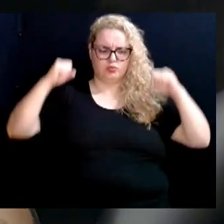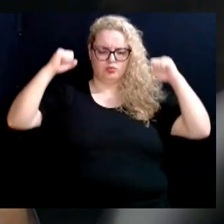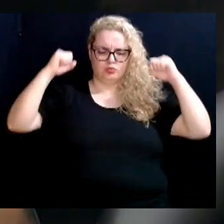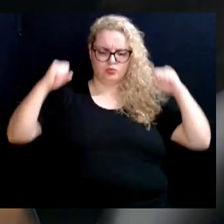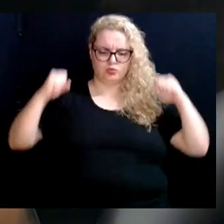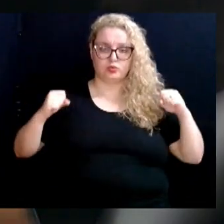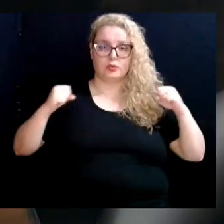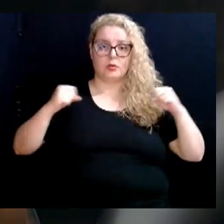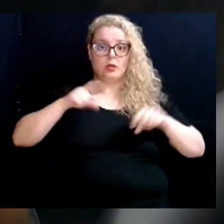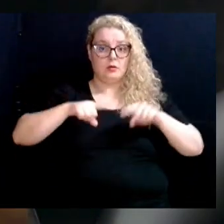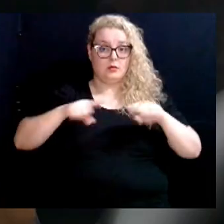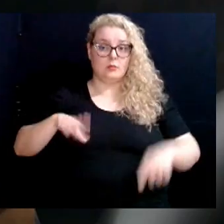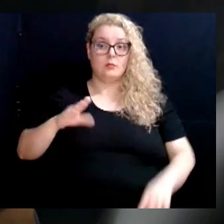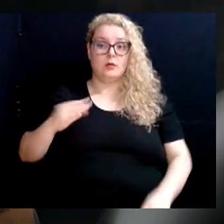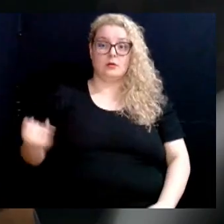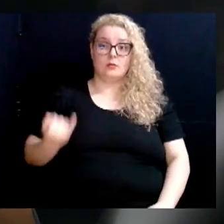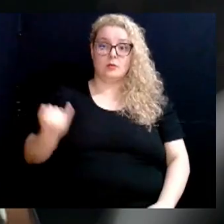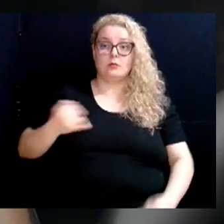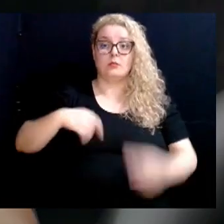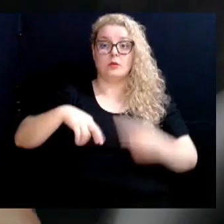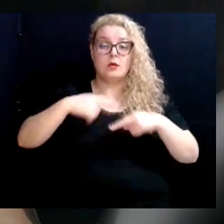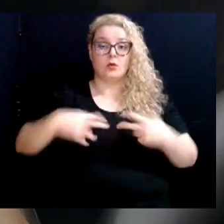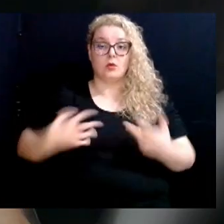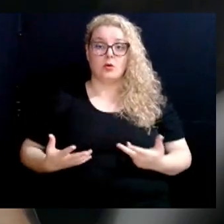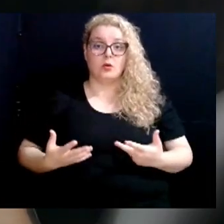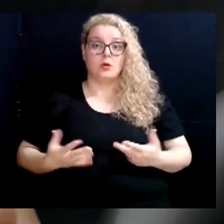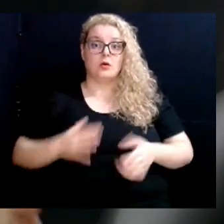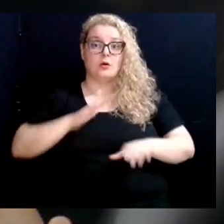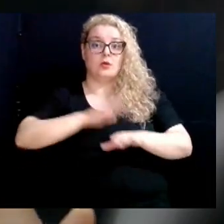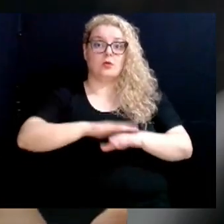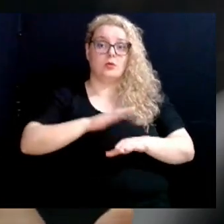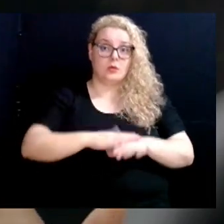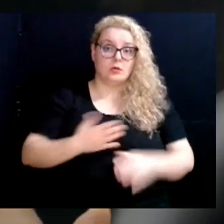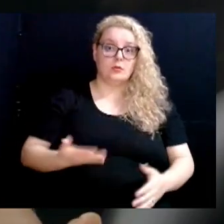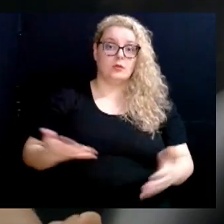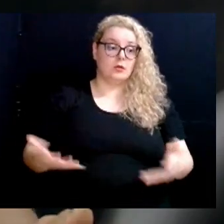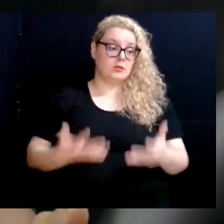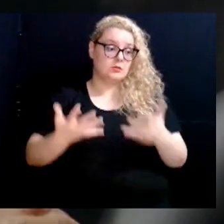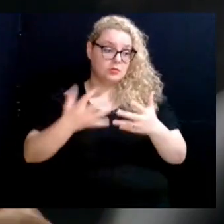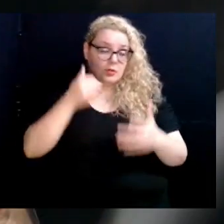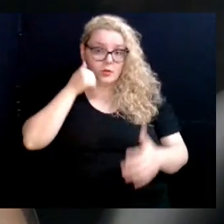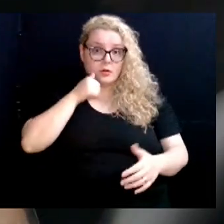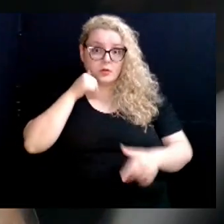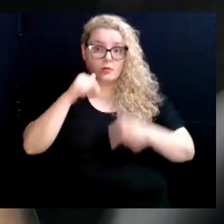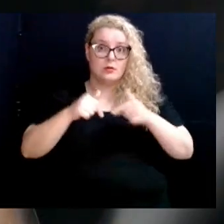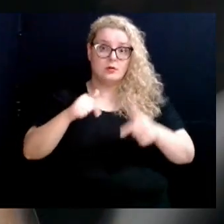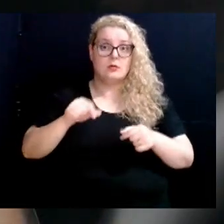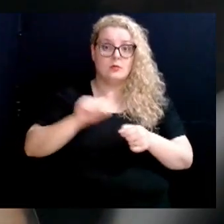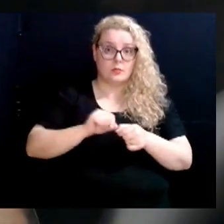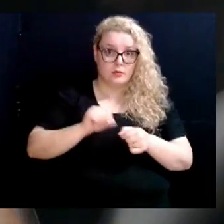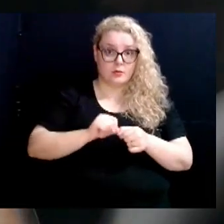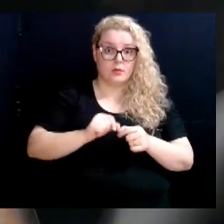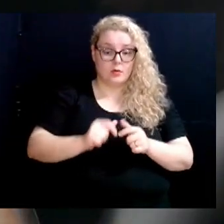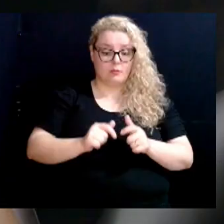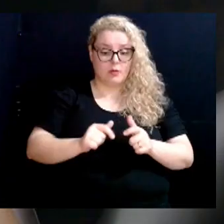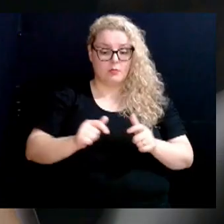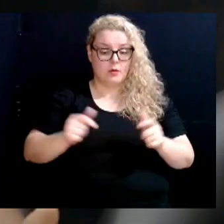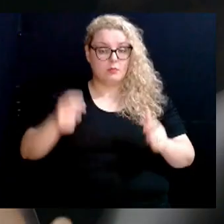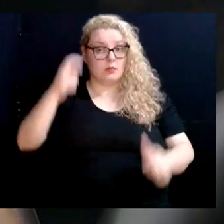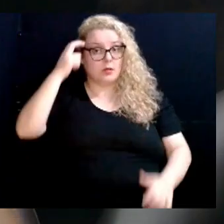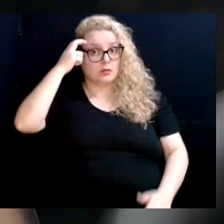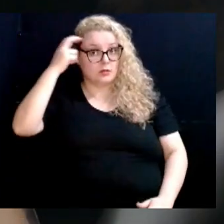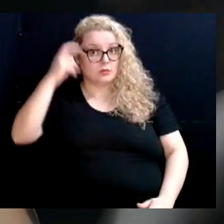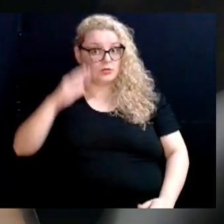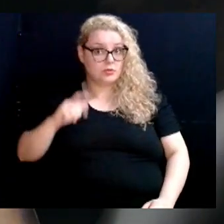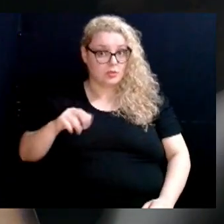mas ela tem que ser correlacionada com a sua execução. Eu incentivo as mulheres que trabalham comigo a realizarem progressões inteligentes de carga,